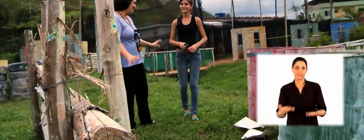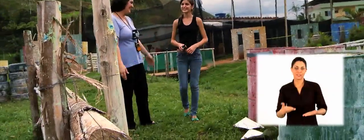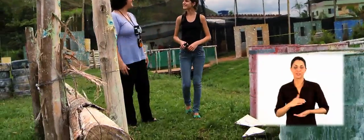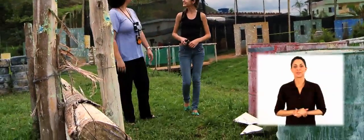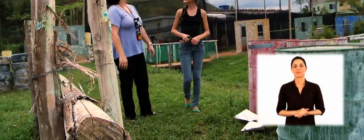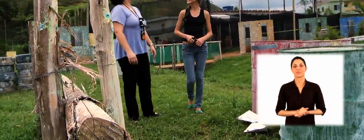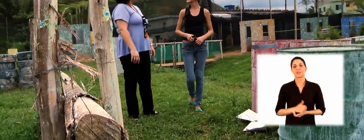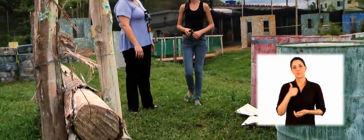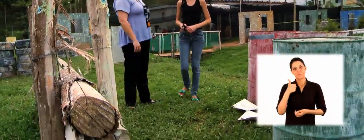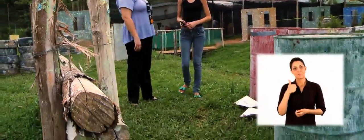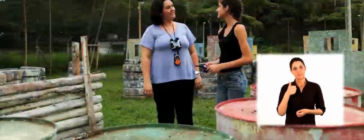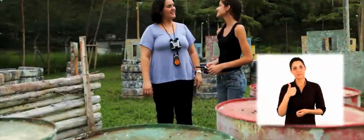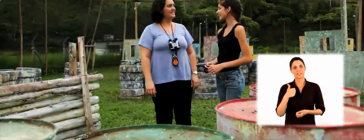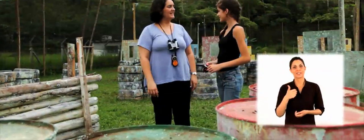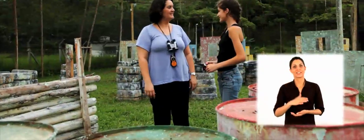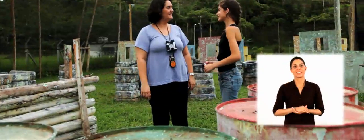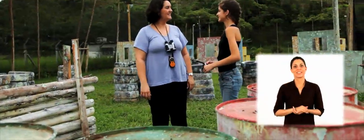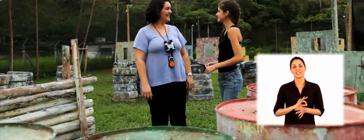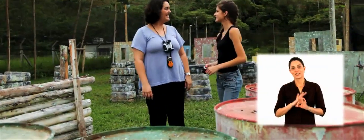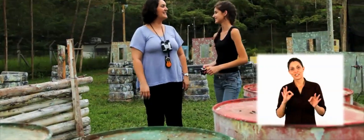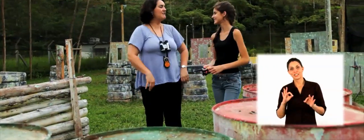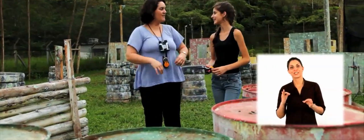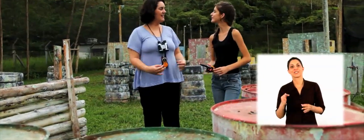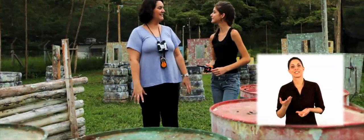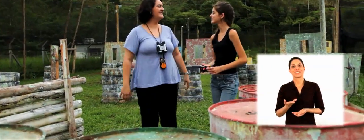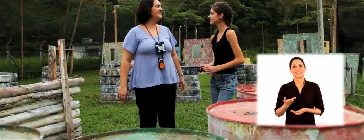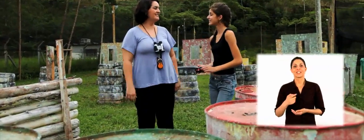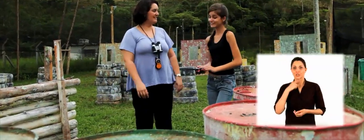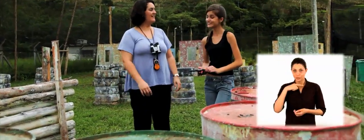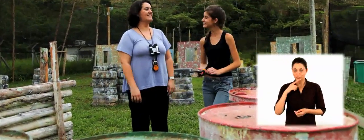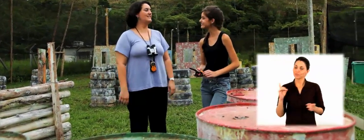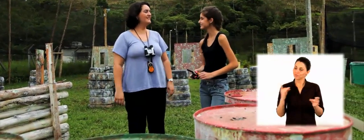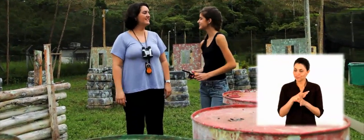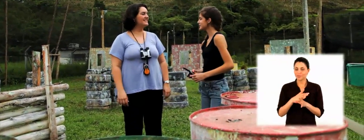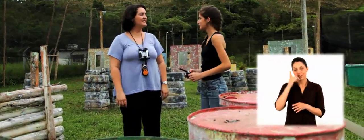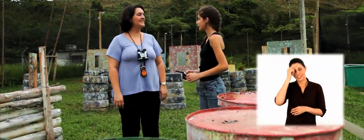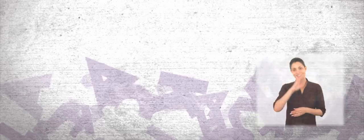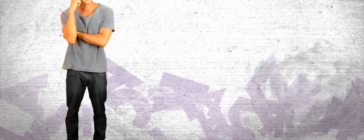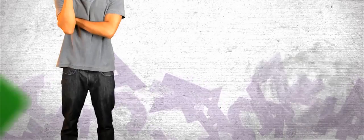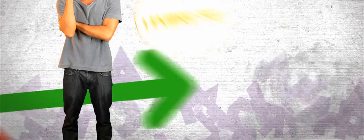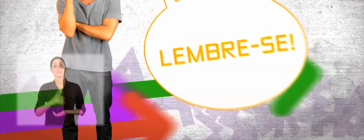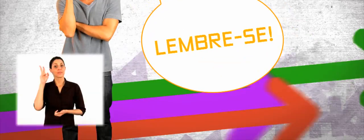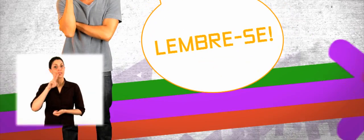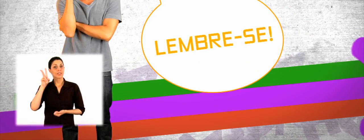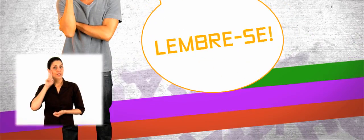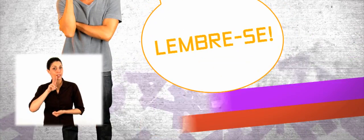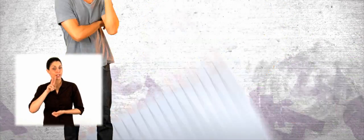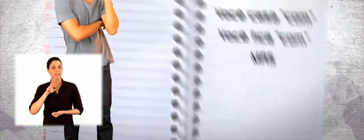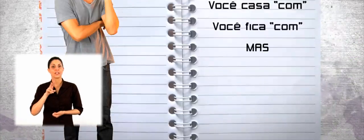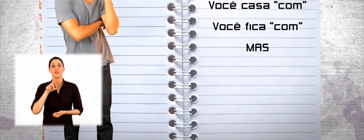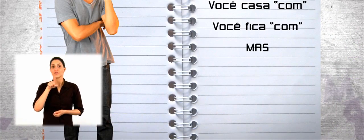final, né? Tá claro agora, Fernanda? Claríssimo. Tranquila. Tirei a dúvida. Tirando as dúvidas. Tranquilo.